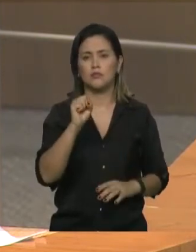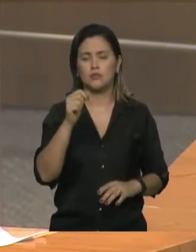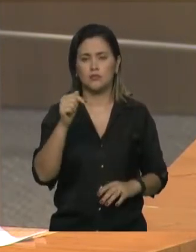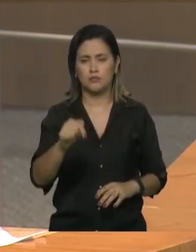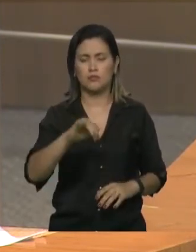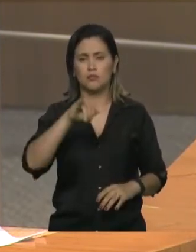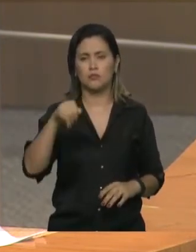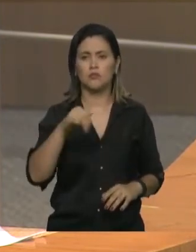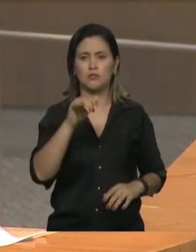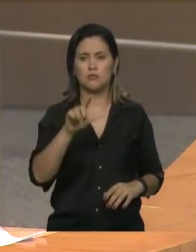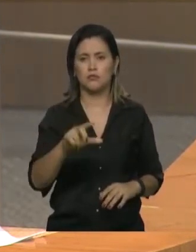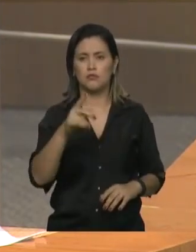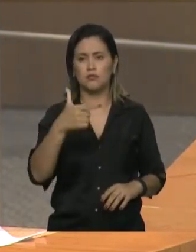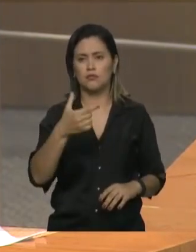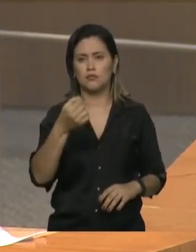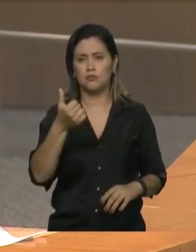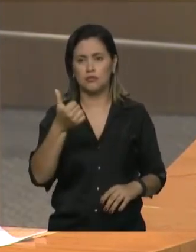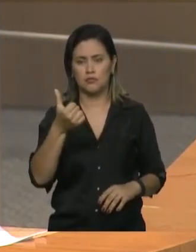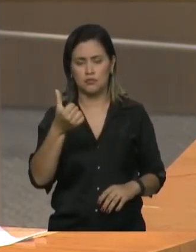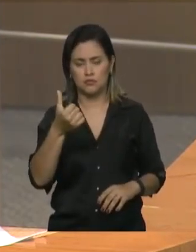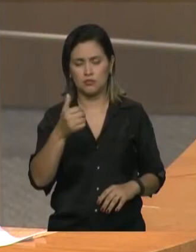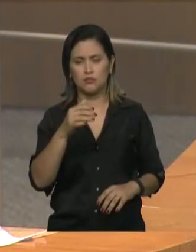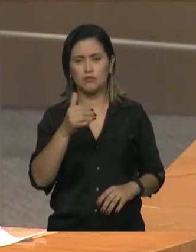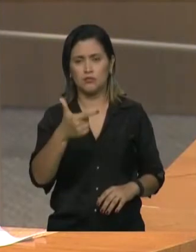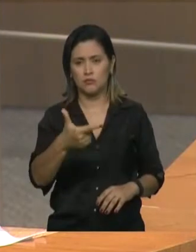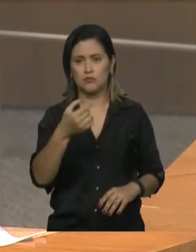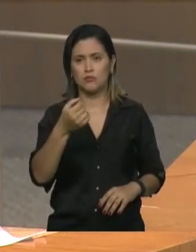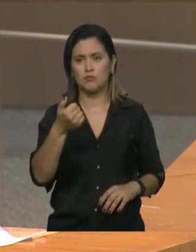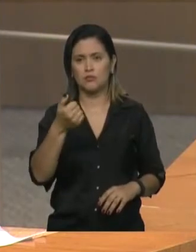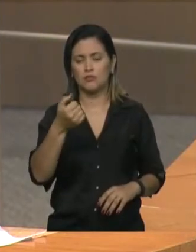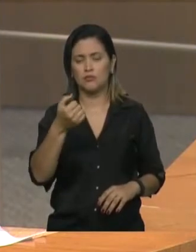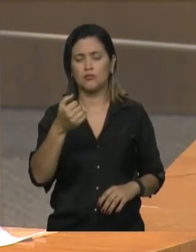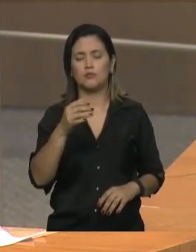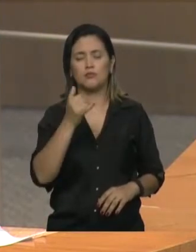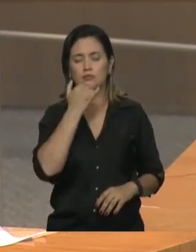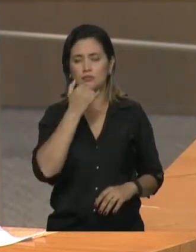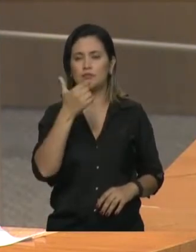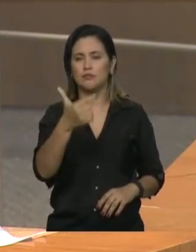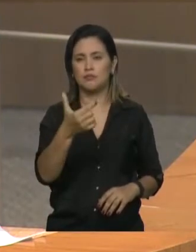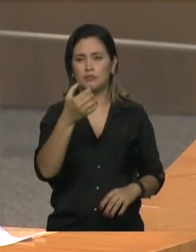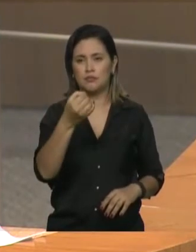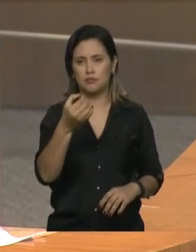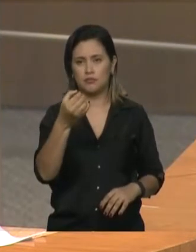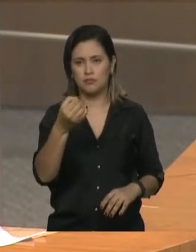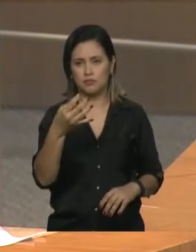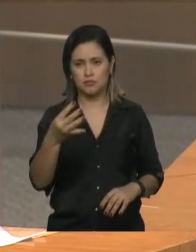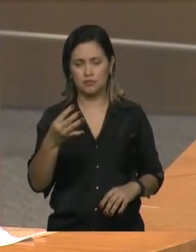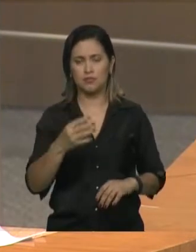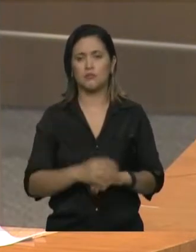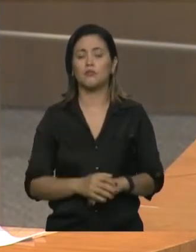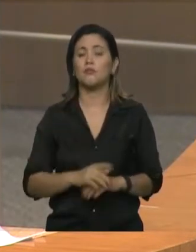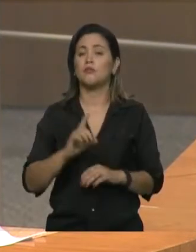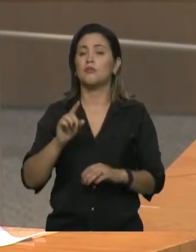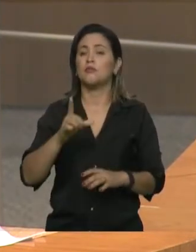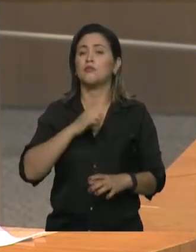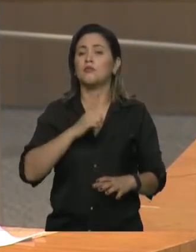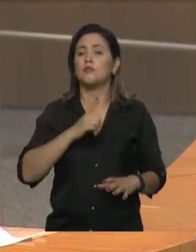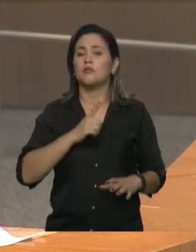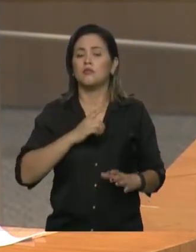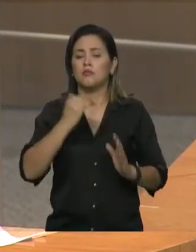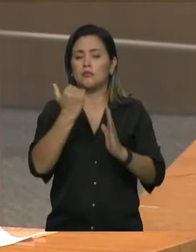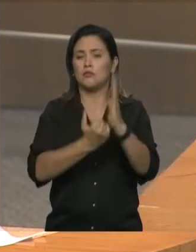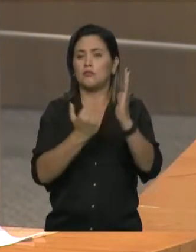esta será de 14%. A Constituição Federal obriga que os entes